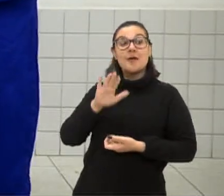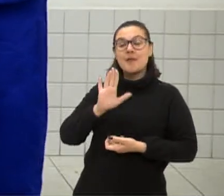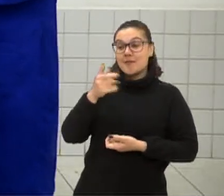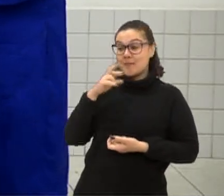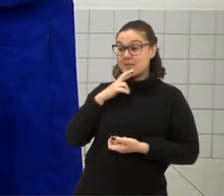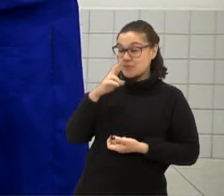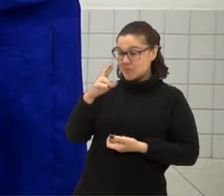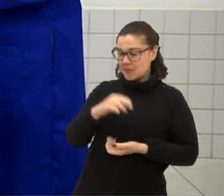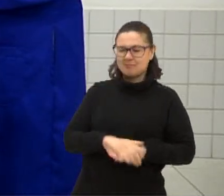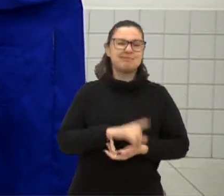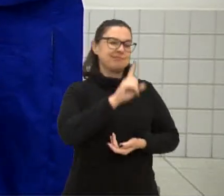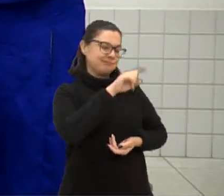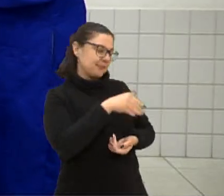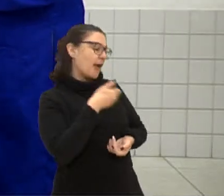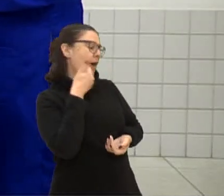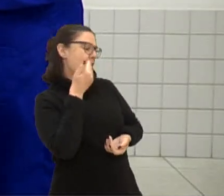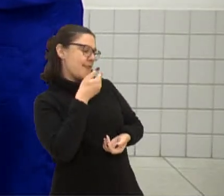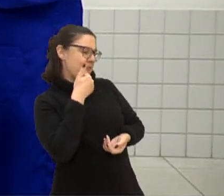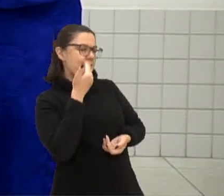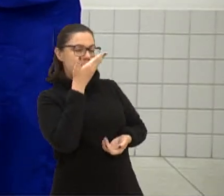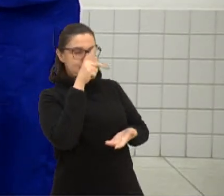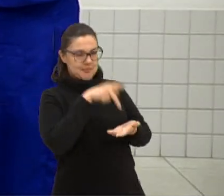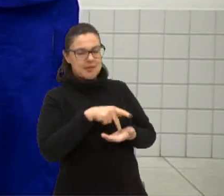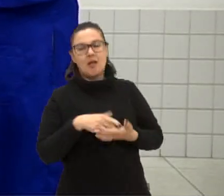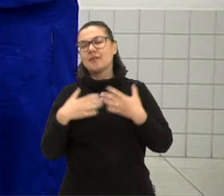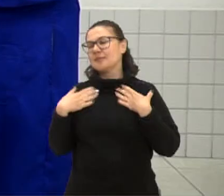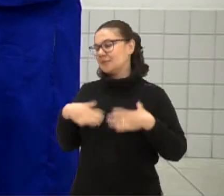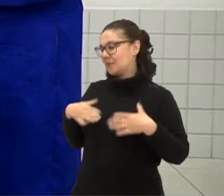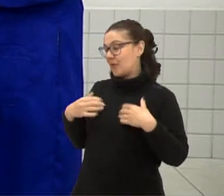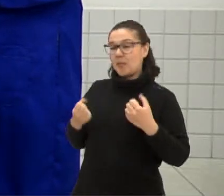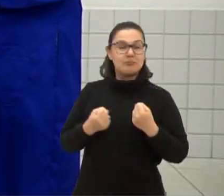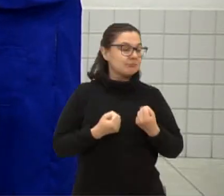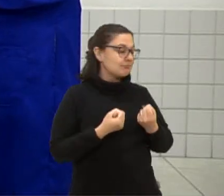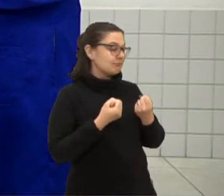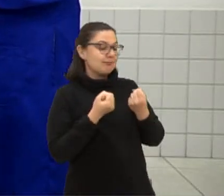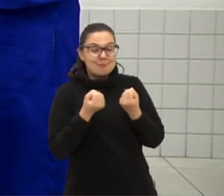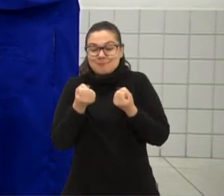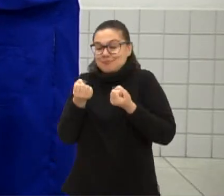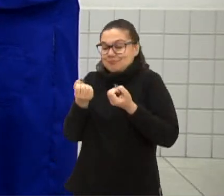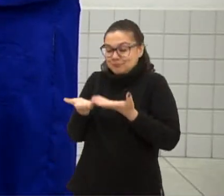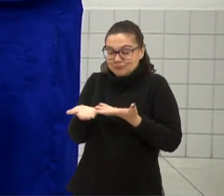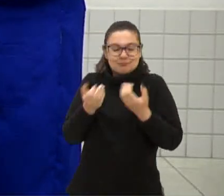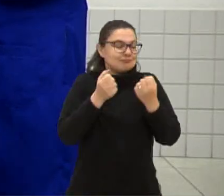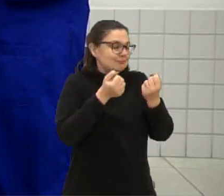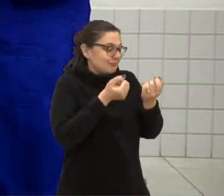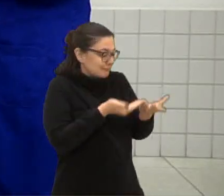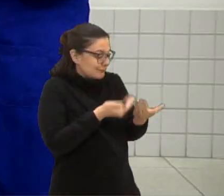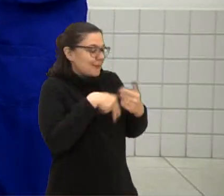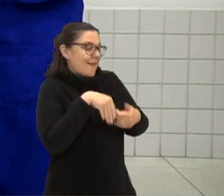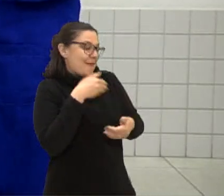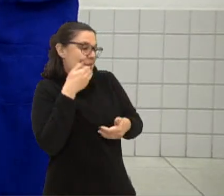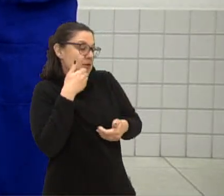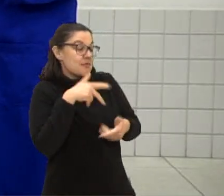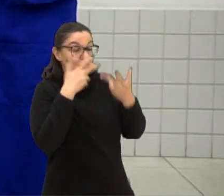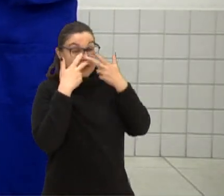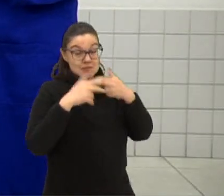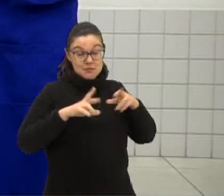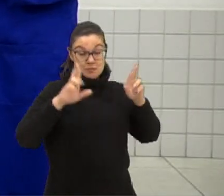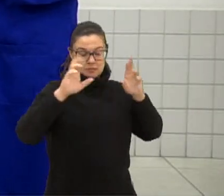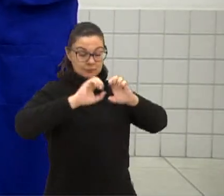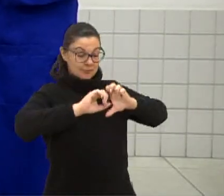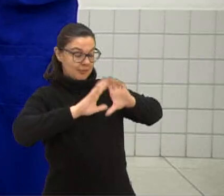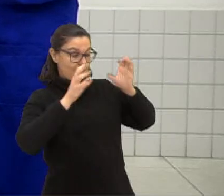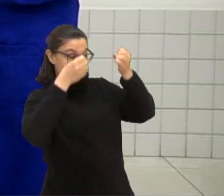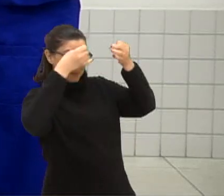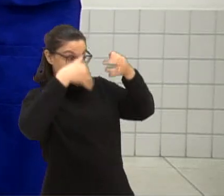ser o resultado. É fácil, é bem fácil, na verdade. Isso né? de mão beijada. A gente explicou aqui certinho, espero que tenhamos sido claros